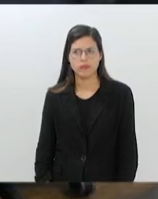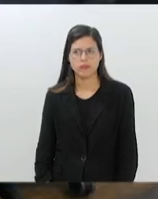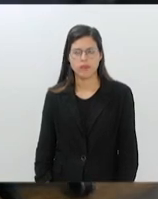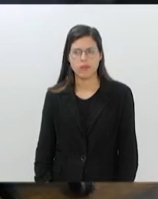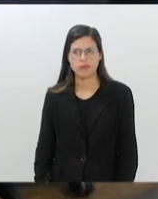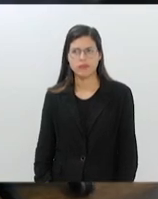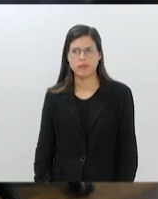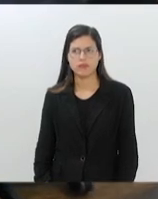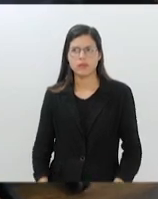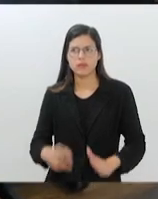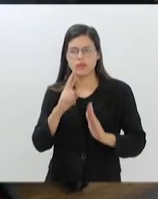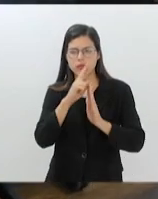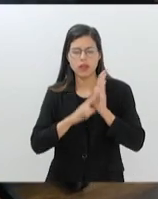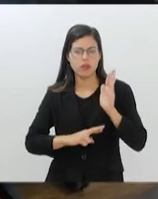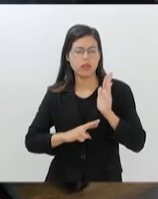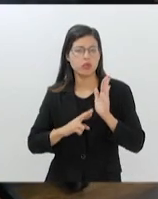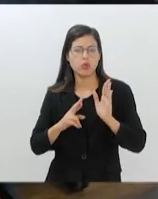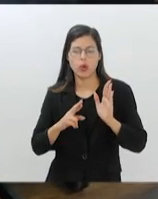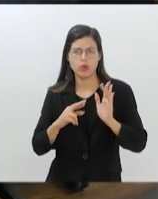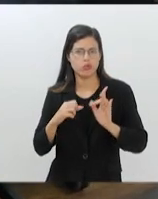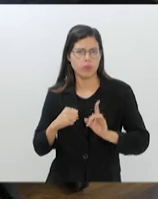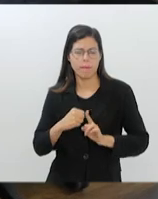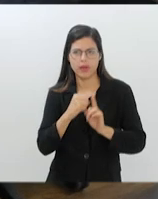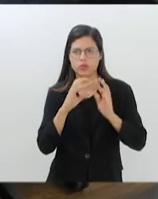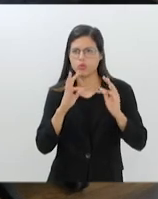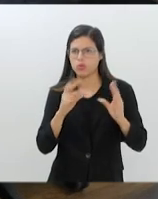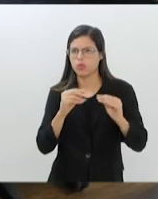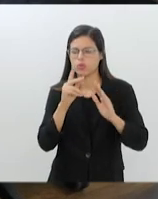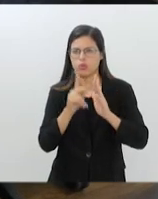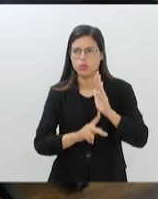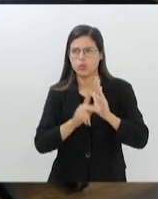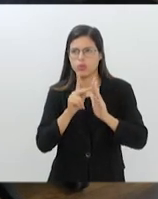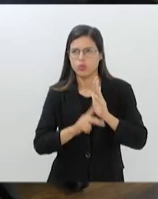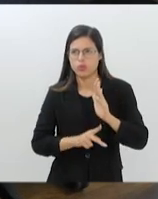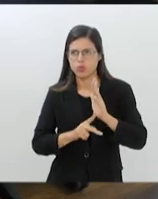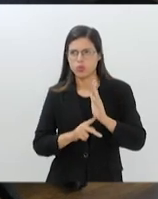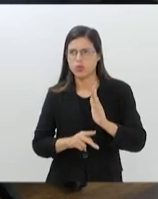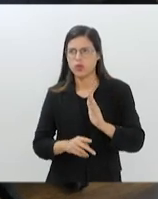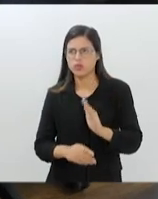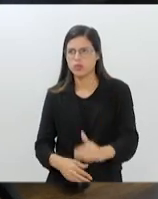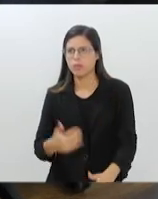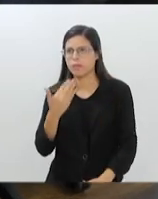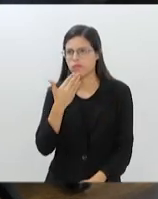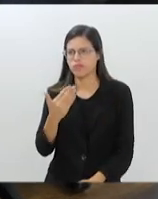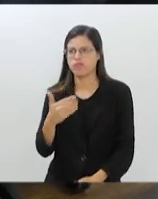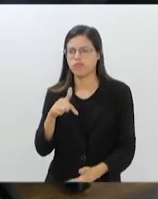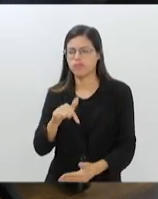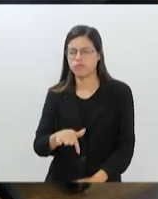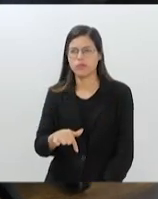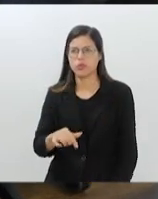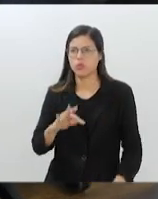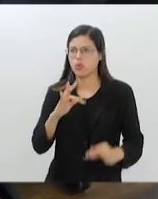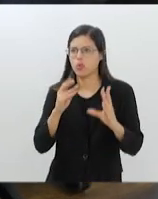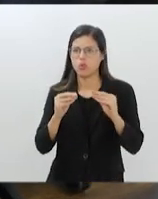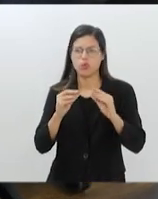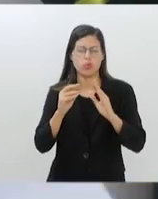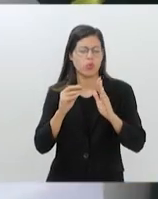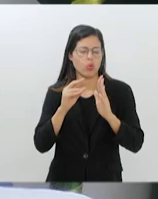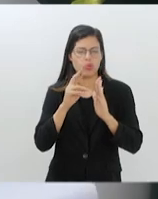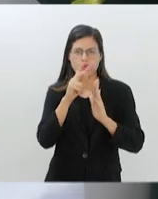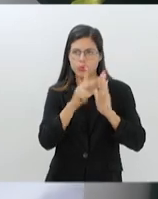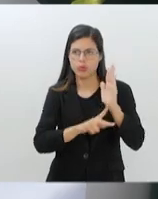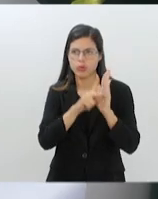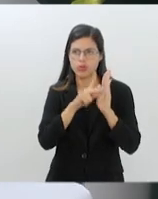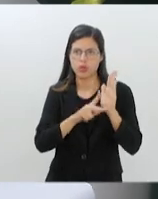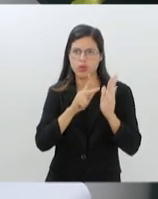relatório de impacto de todos os projetos já patrocinados pela cedai aprovar com requerimento de Formação o relatório de impacto de todos esses projetos que foram